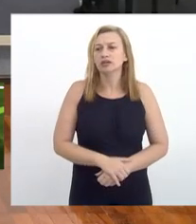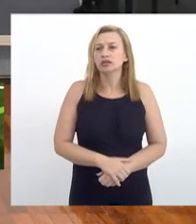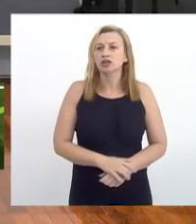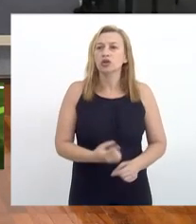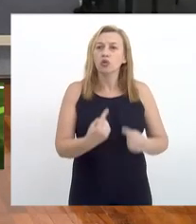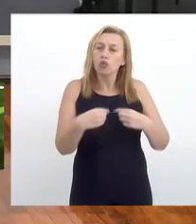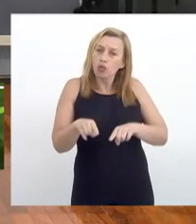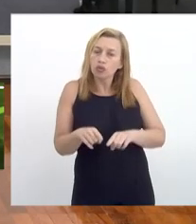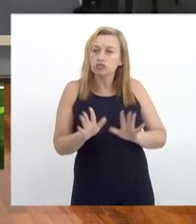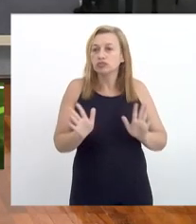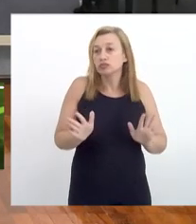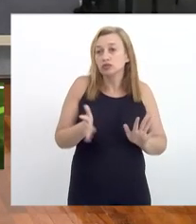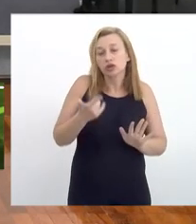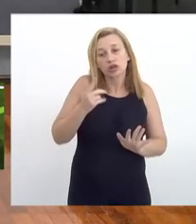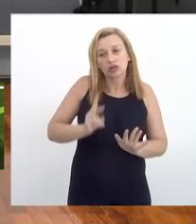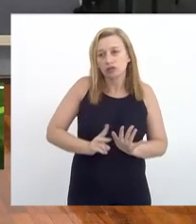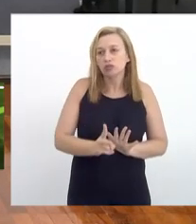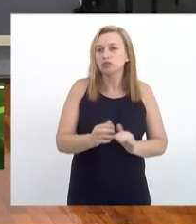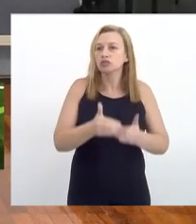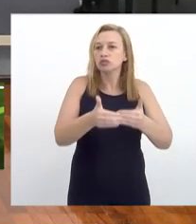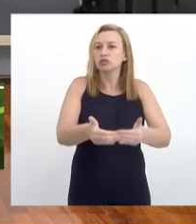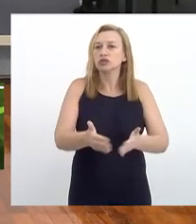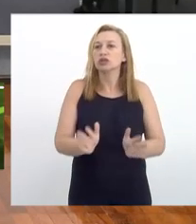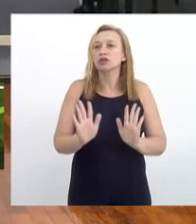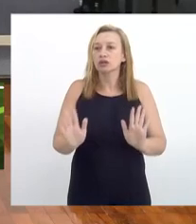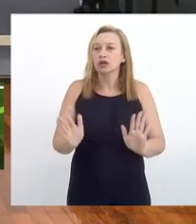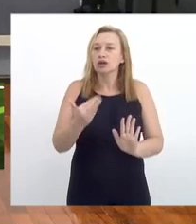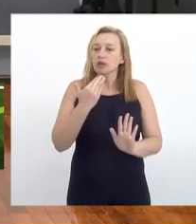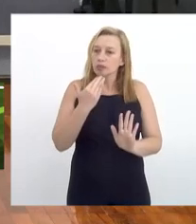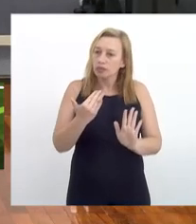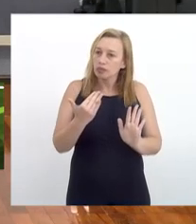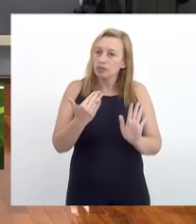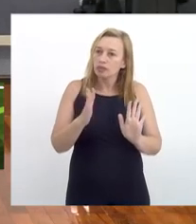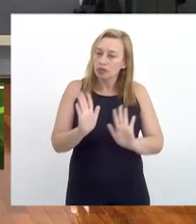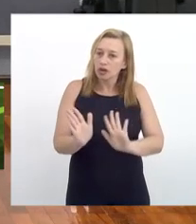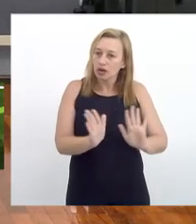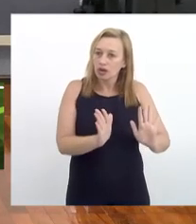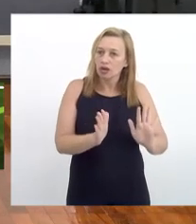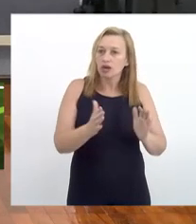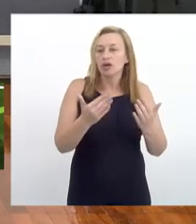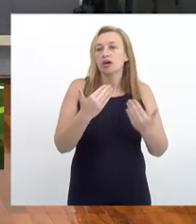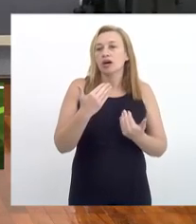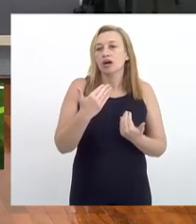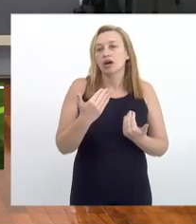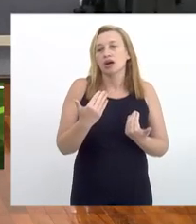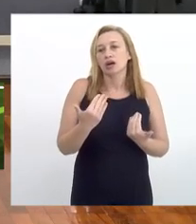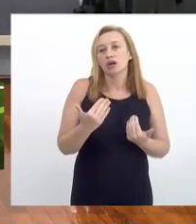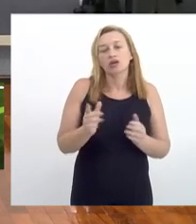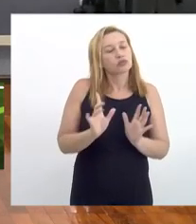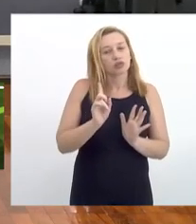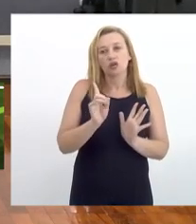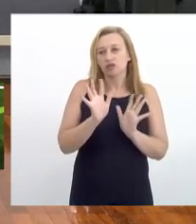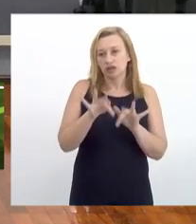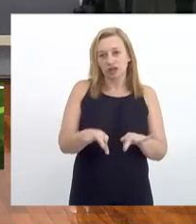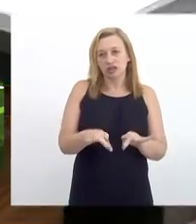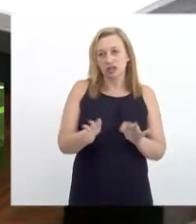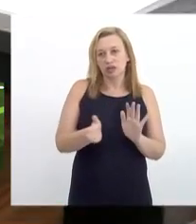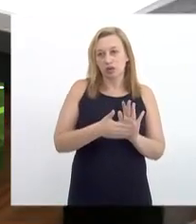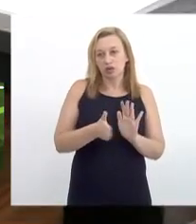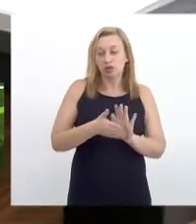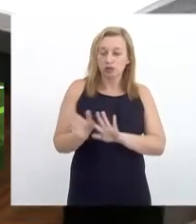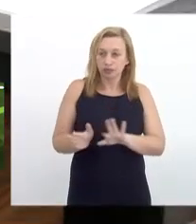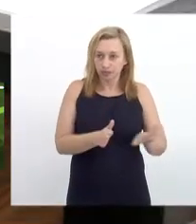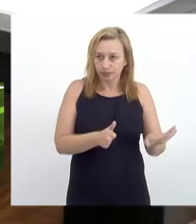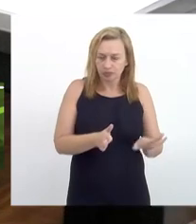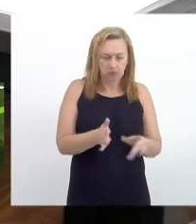contras e vamos avançar. Eu preciso só de um esclarecimento André. Mas desculpa eu não terminei presidente fazer a proposta. Então